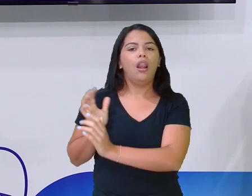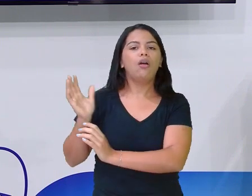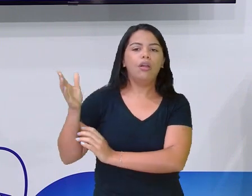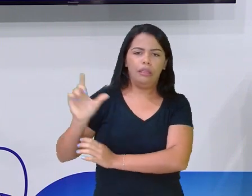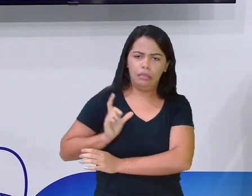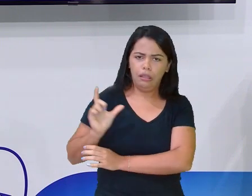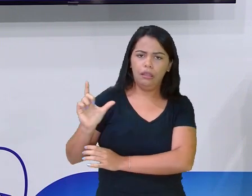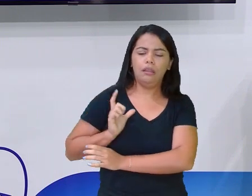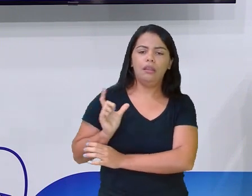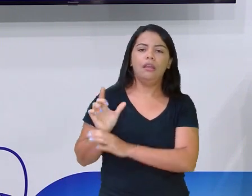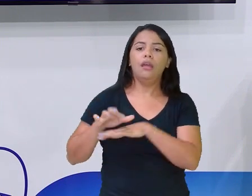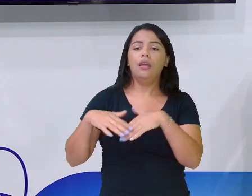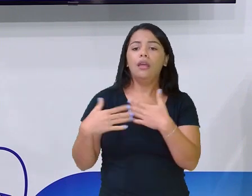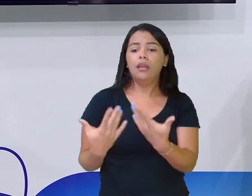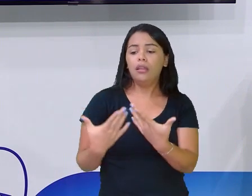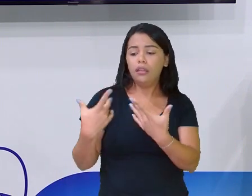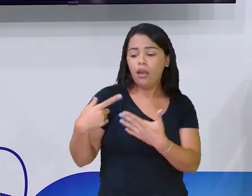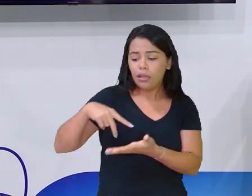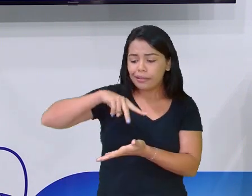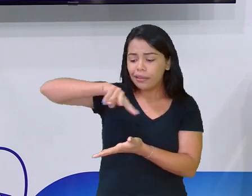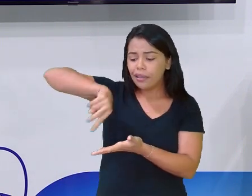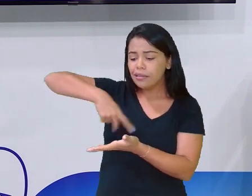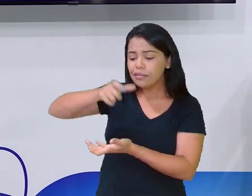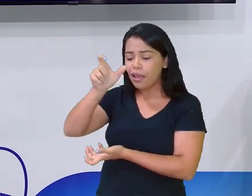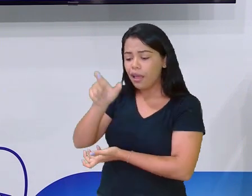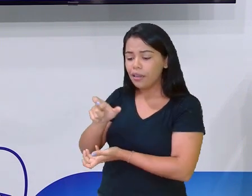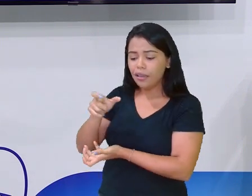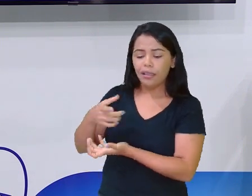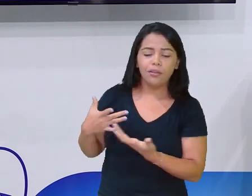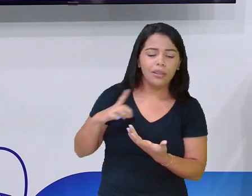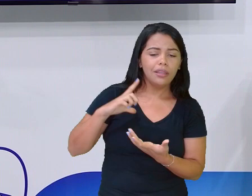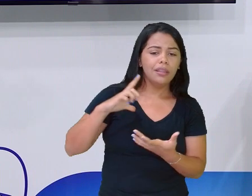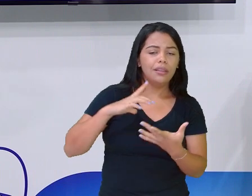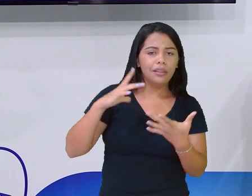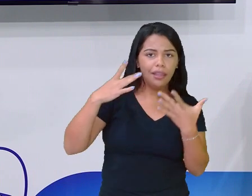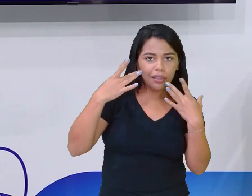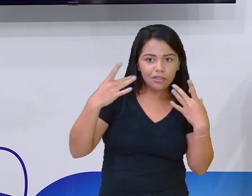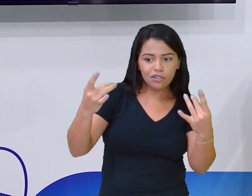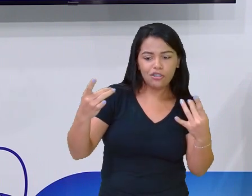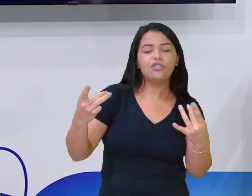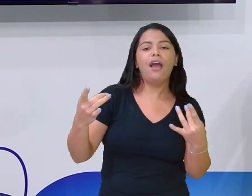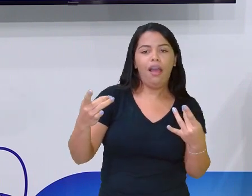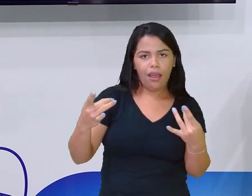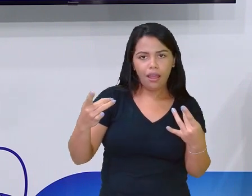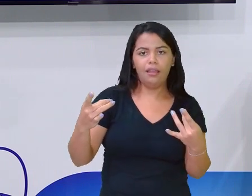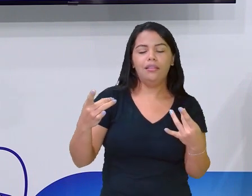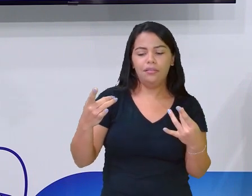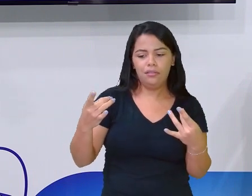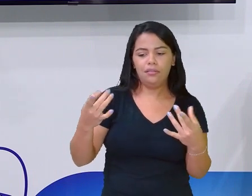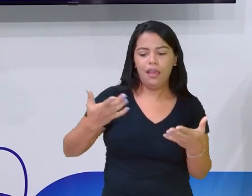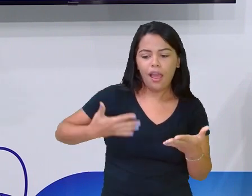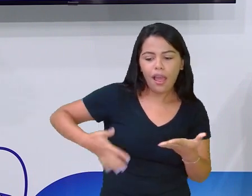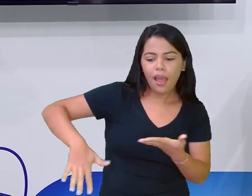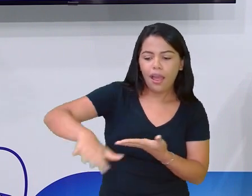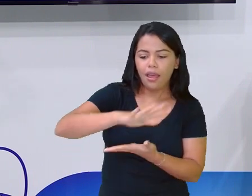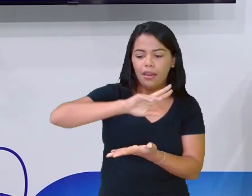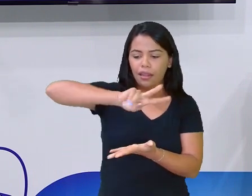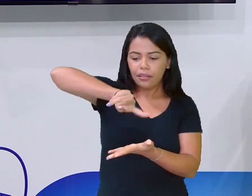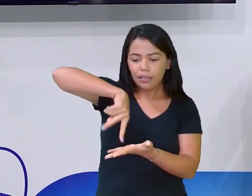Essas pessoas que se destacavam na arte de dançar, de se mexer, eram